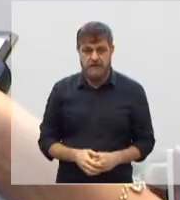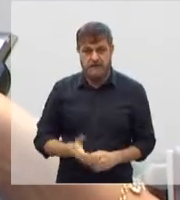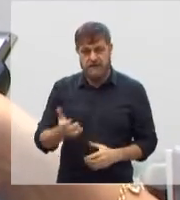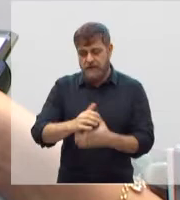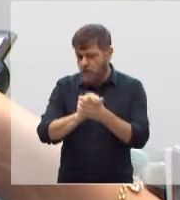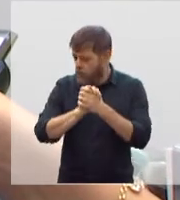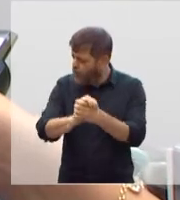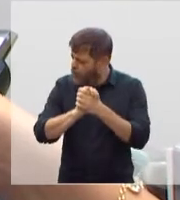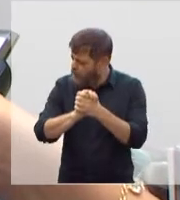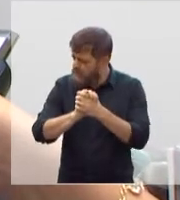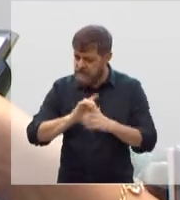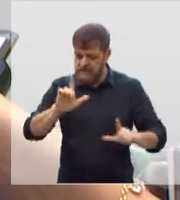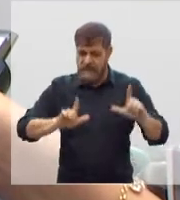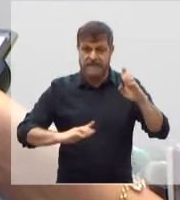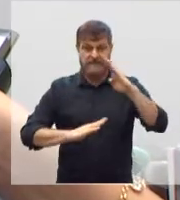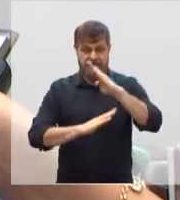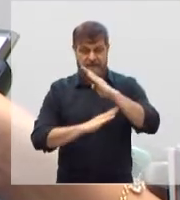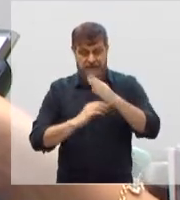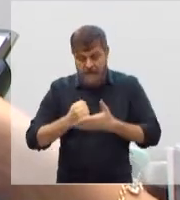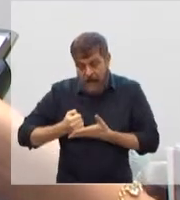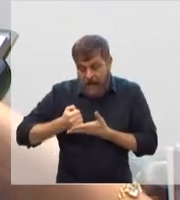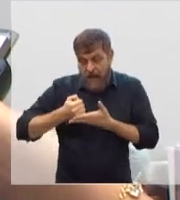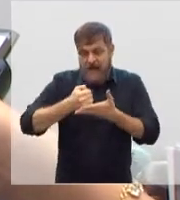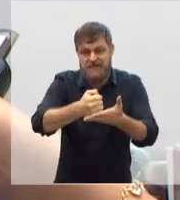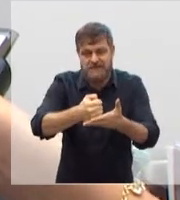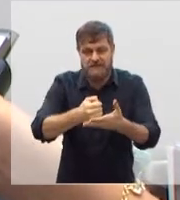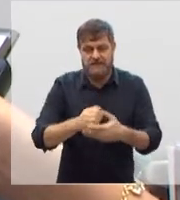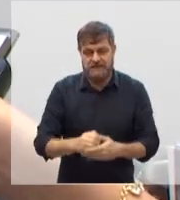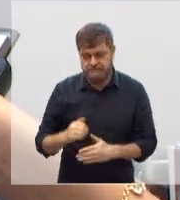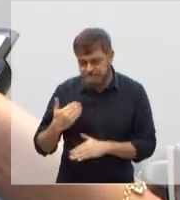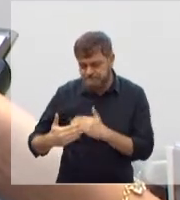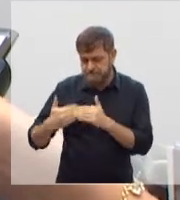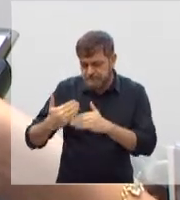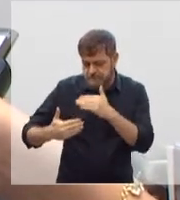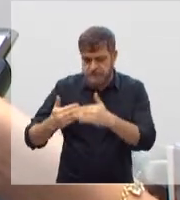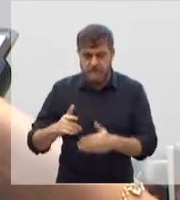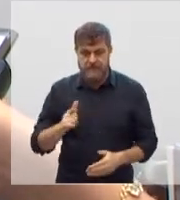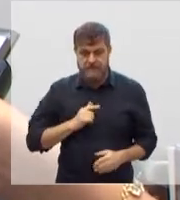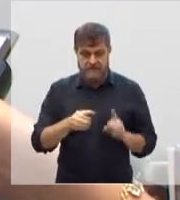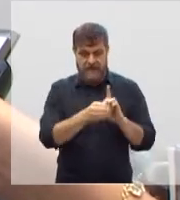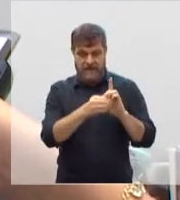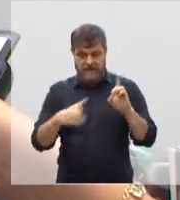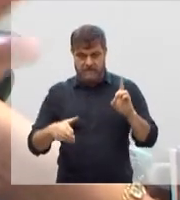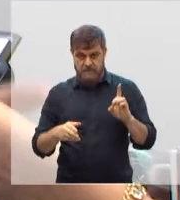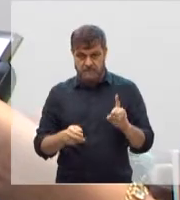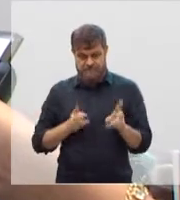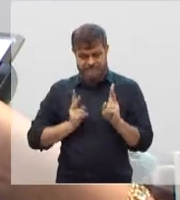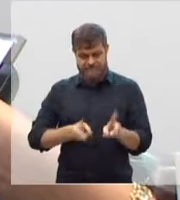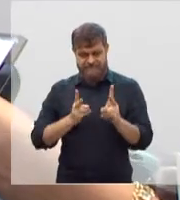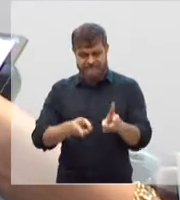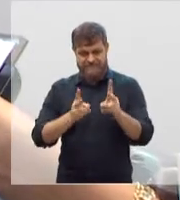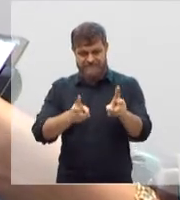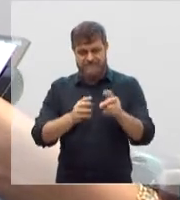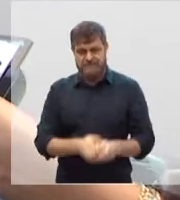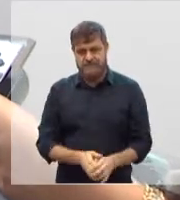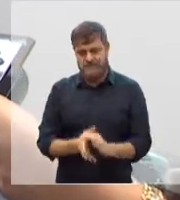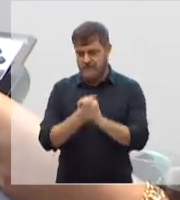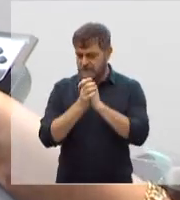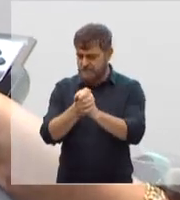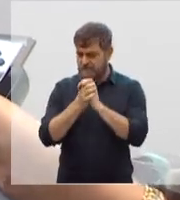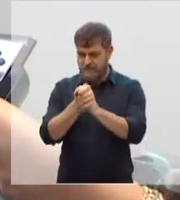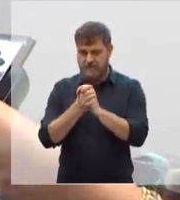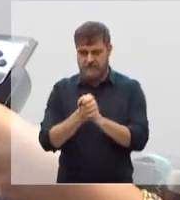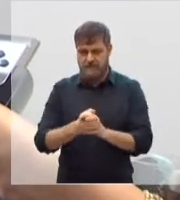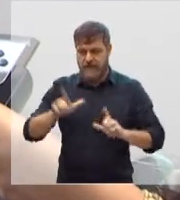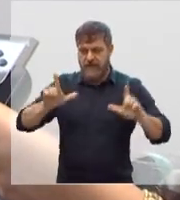Então eu quero parabenizar porque a TV Câmara tem ajudado a construção e a manter a democracia viçosa e